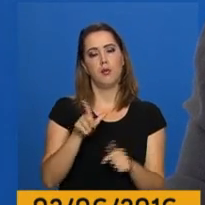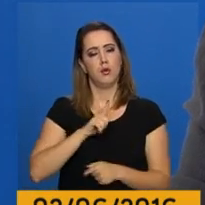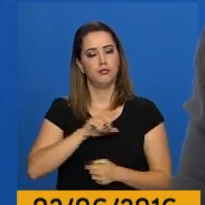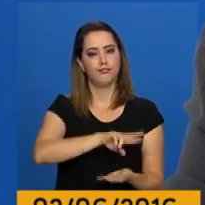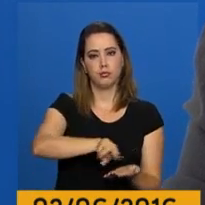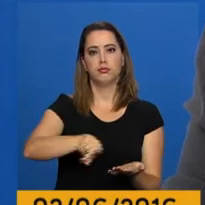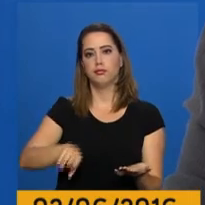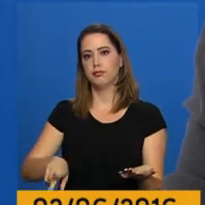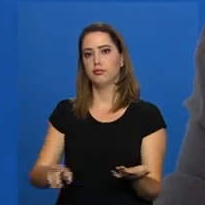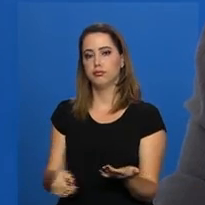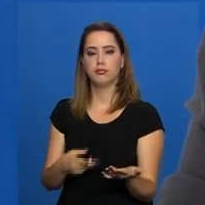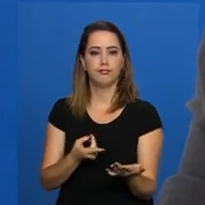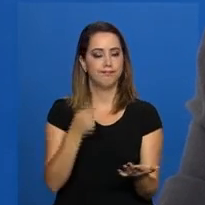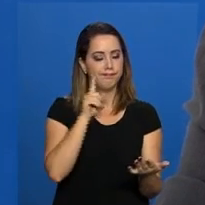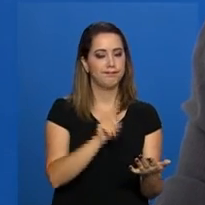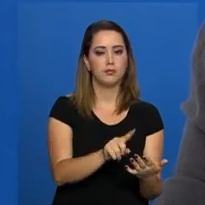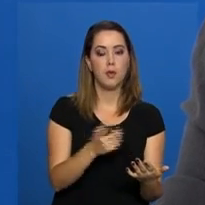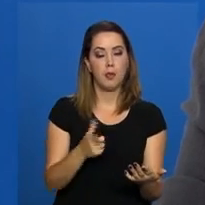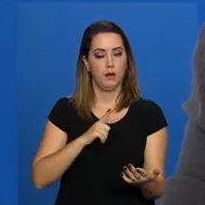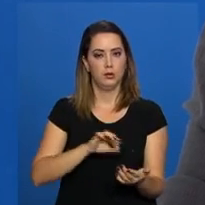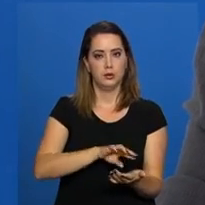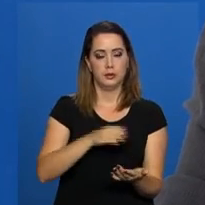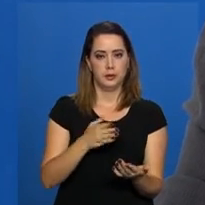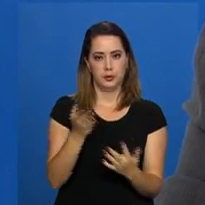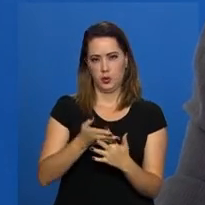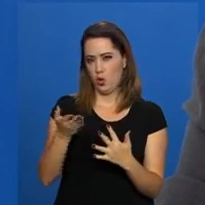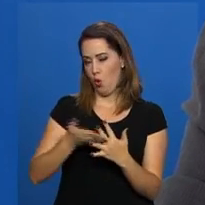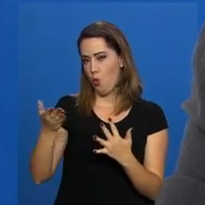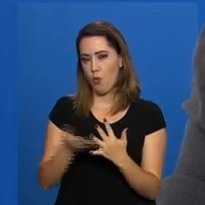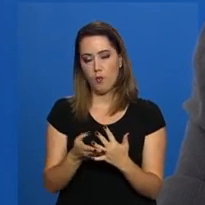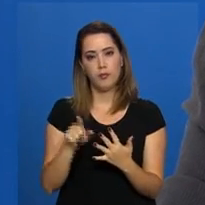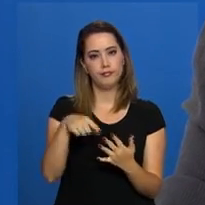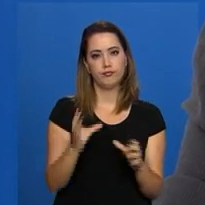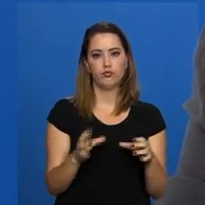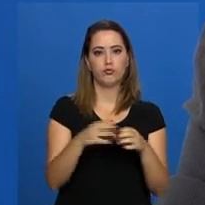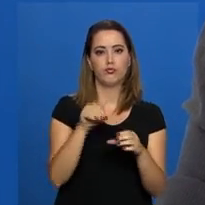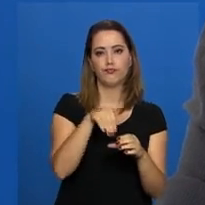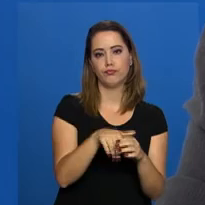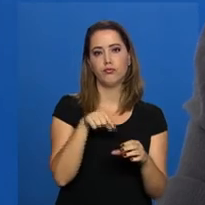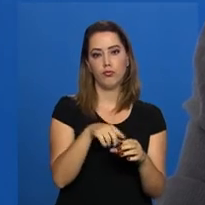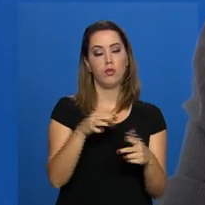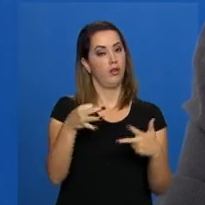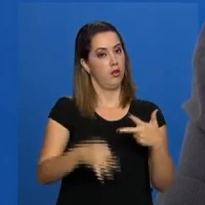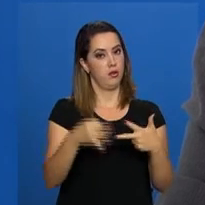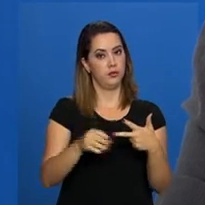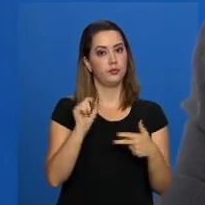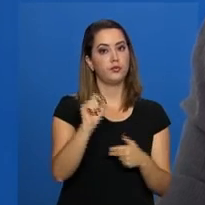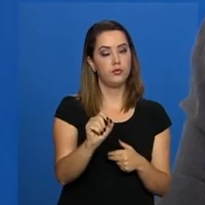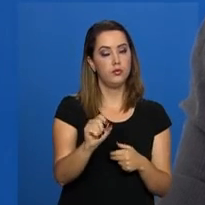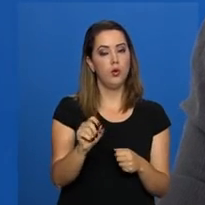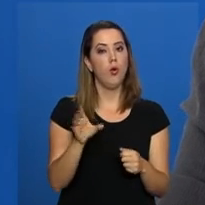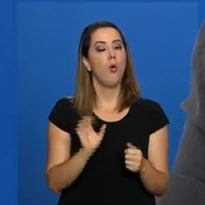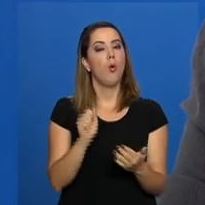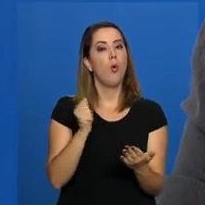tem uma distribuição interna. Mas o impacto disso sobre a folha é de 6,7% sobre a